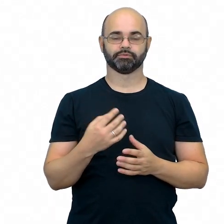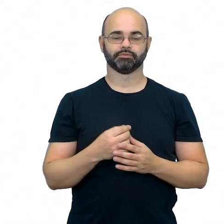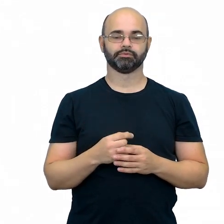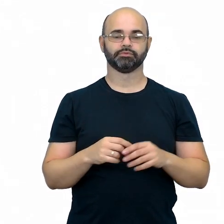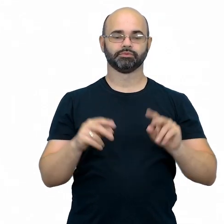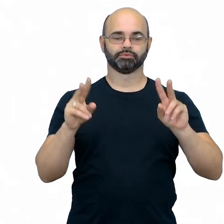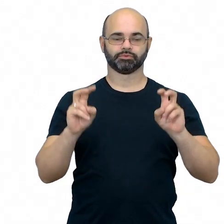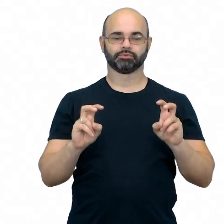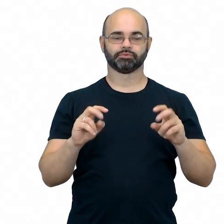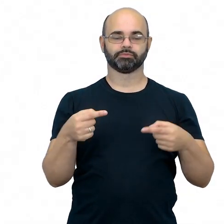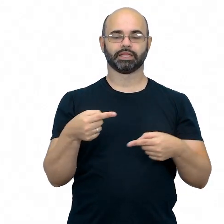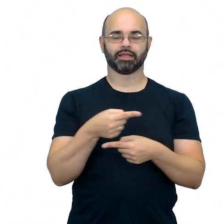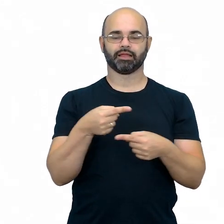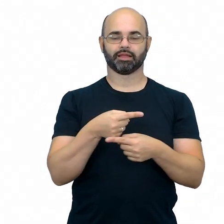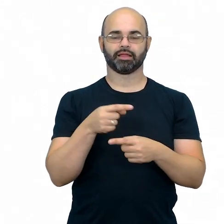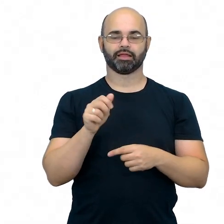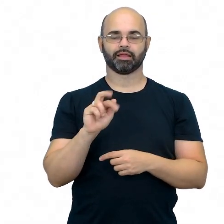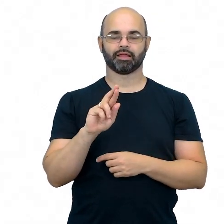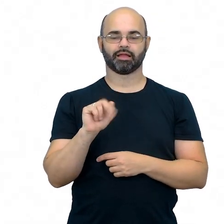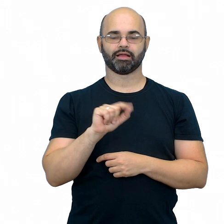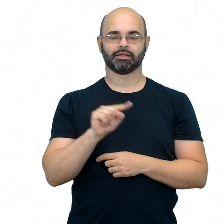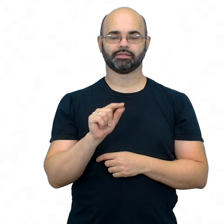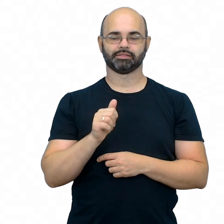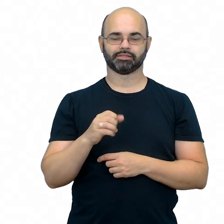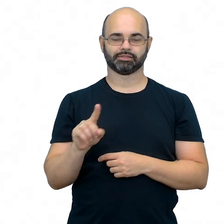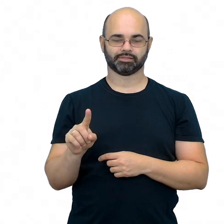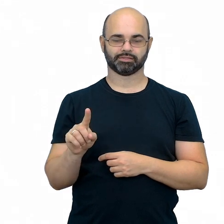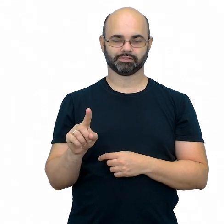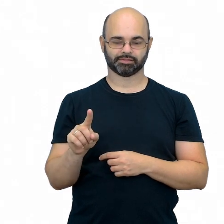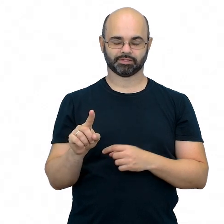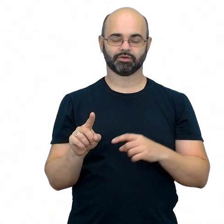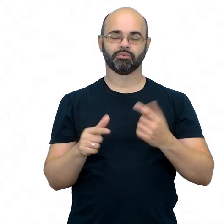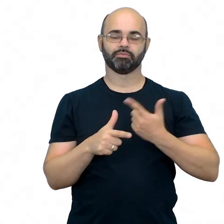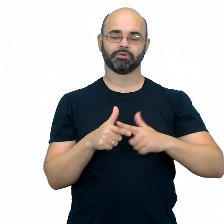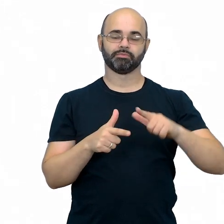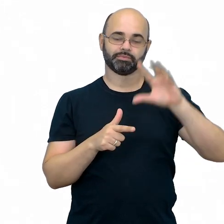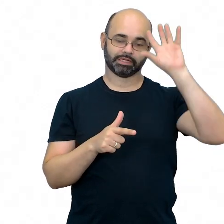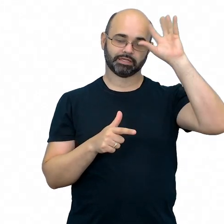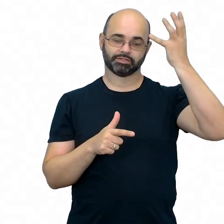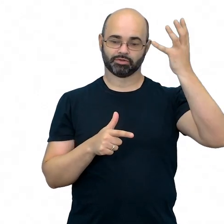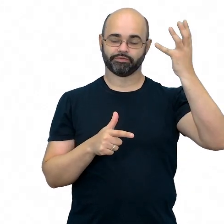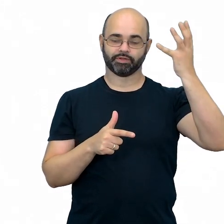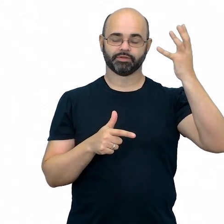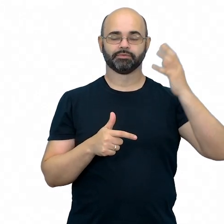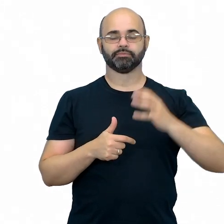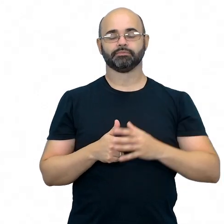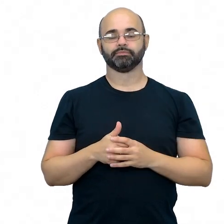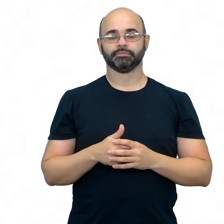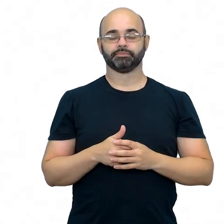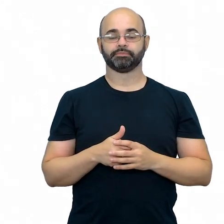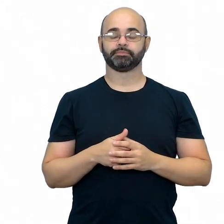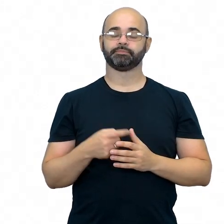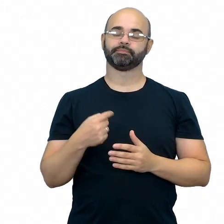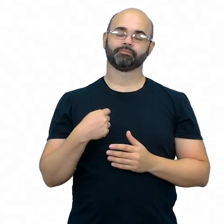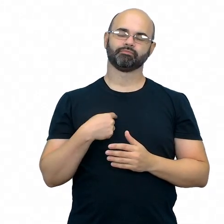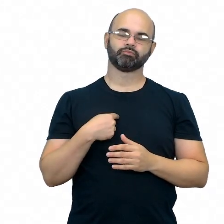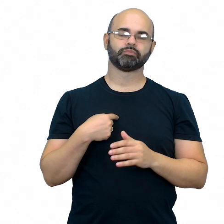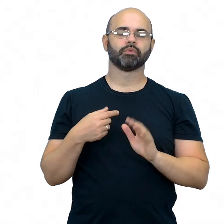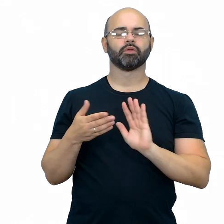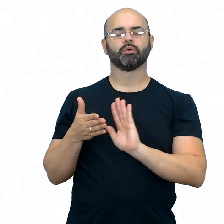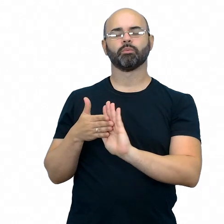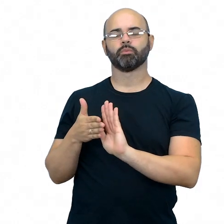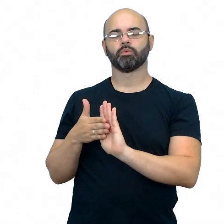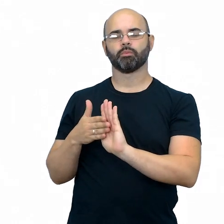de razão para resolver essa situação problema. Então, eu vou trazer para esse aluno, eu vou propor para ele que